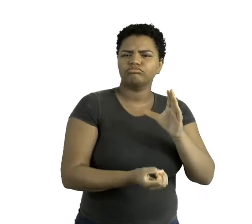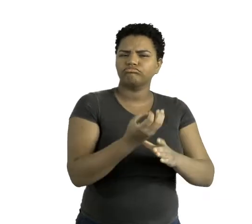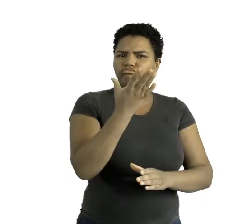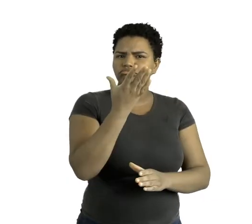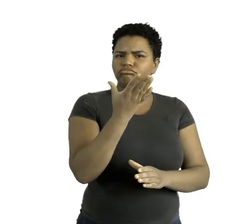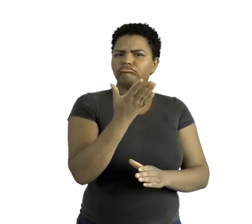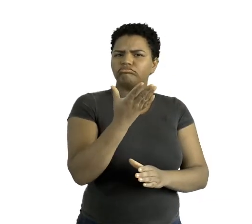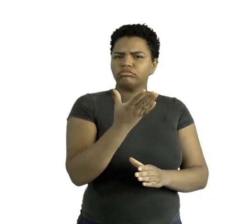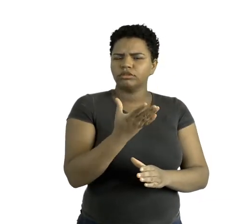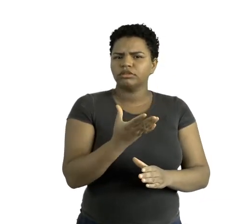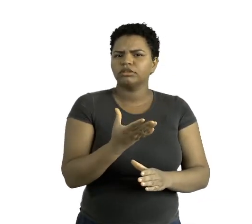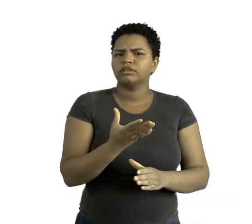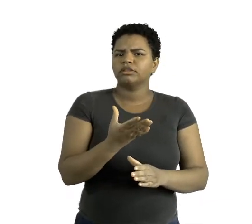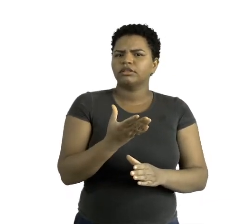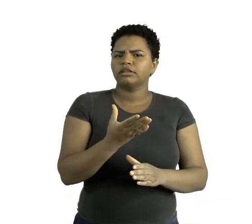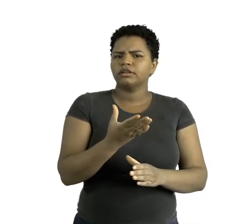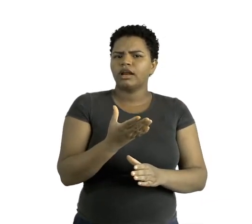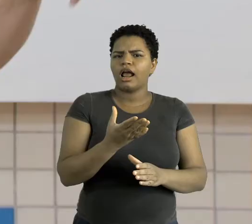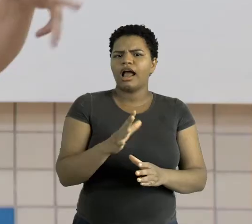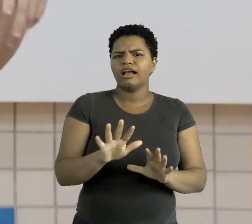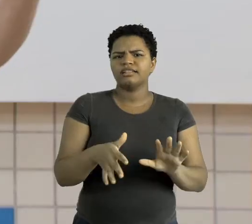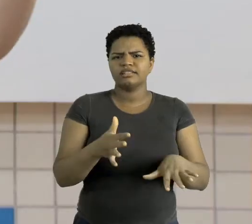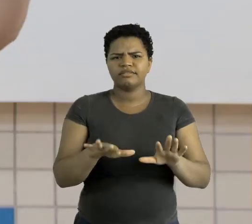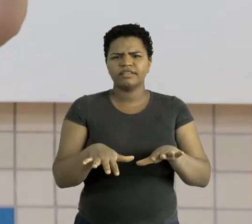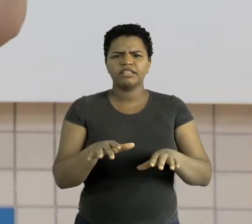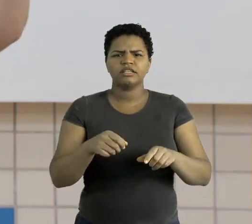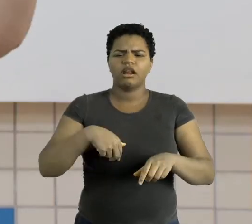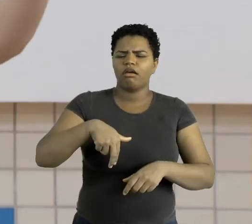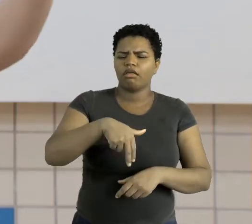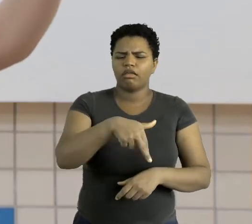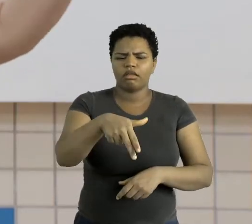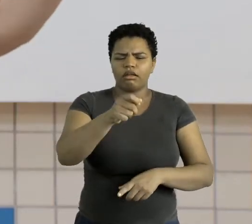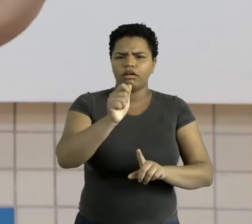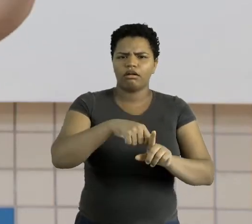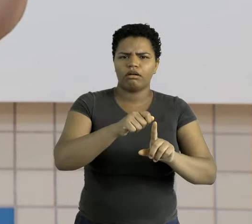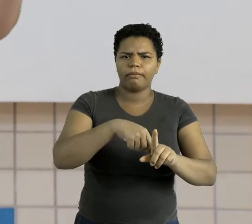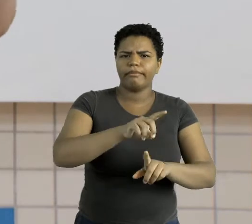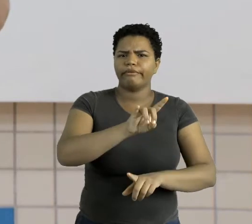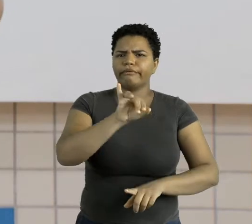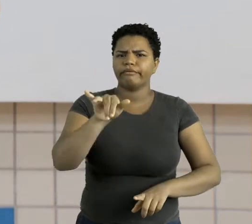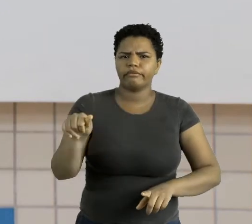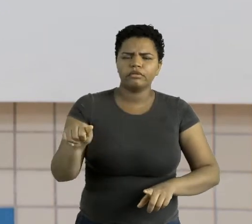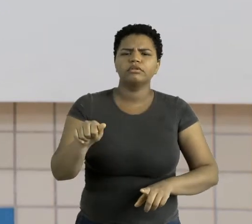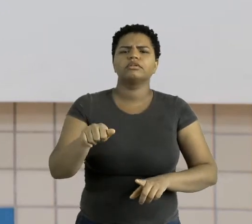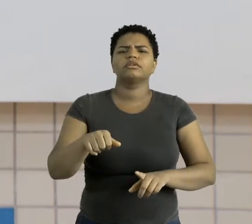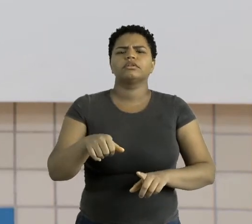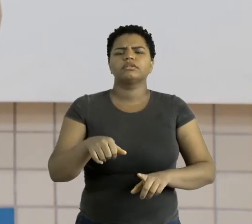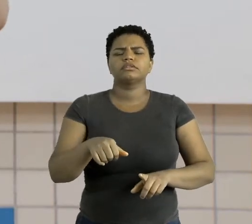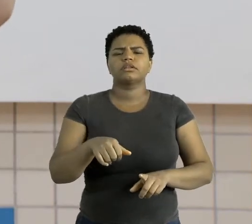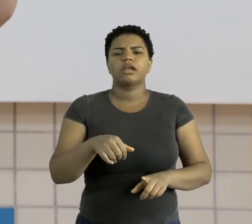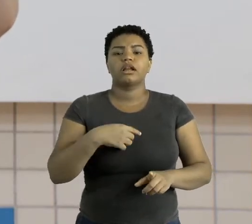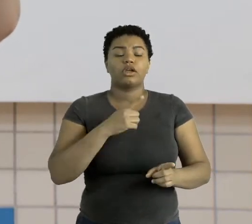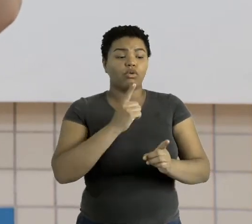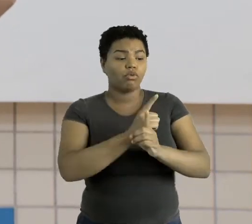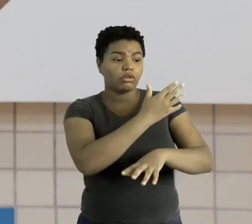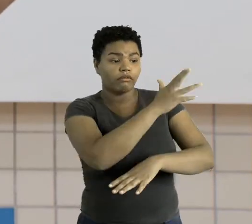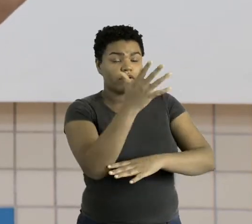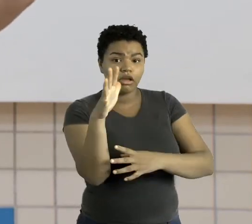estavam andando às vezes dias, meses, eles conseguiam encontrar, por exemplo, no meio da floresta, eles